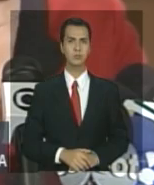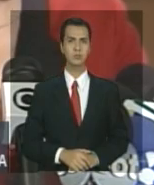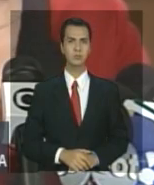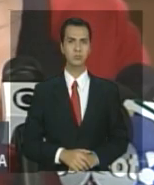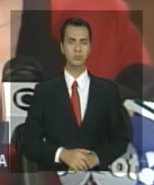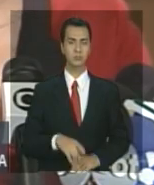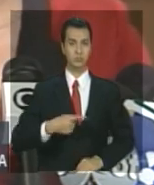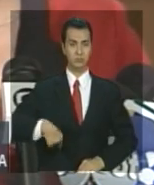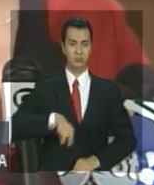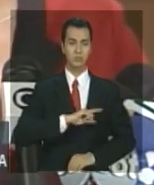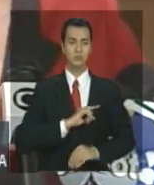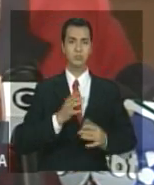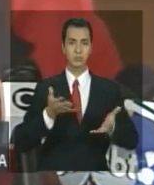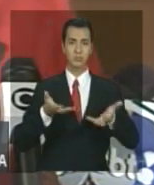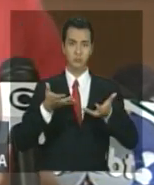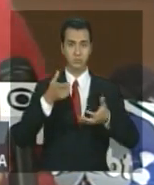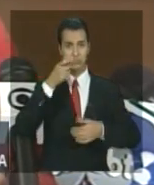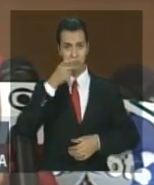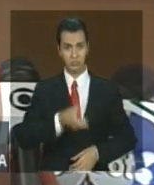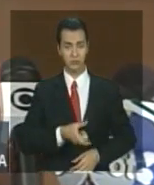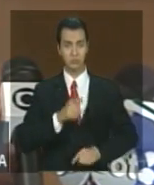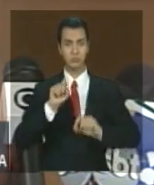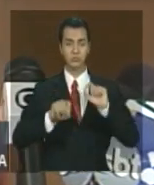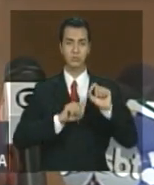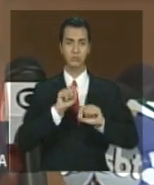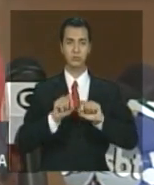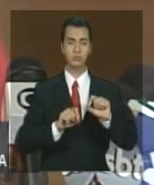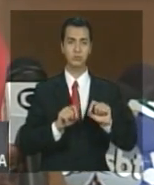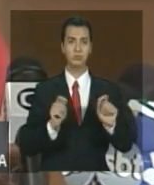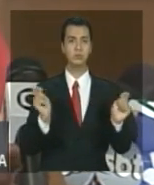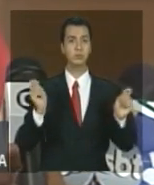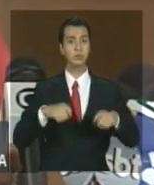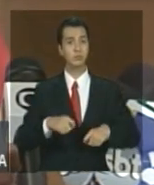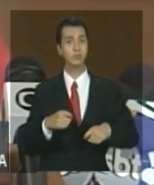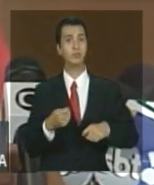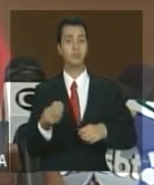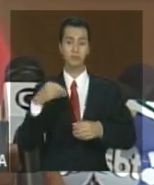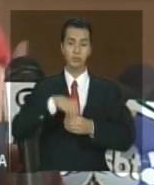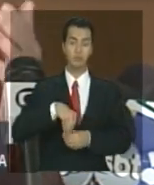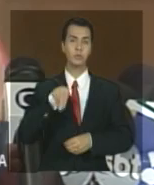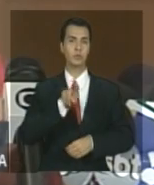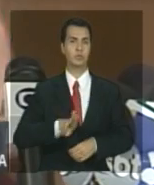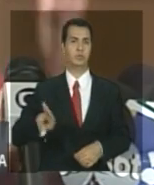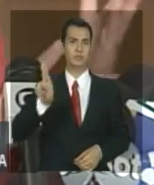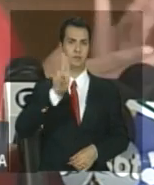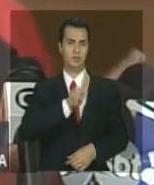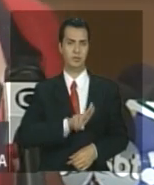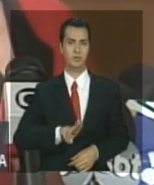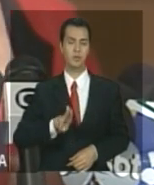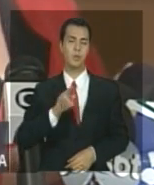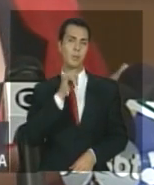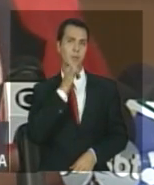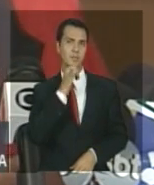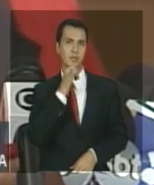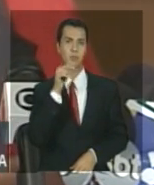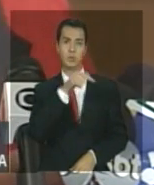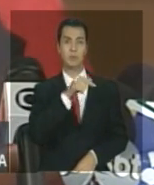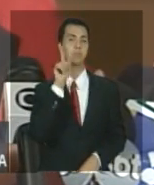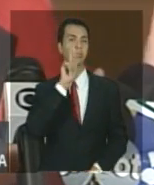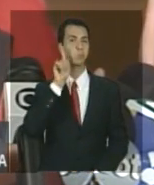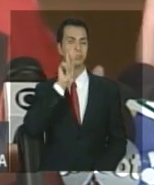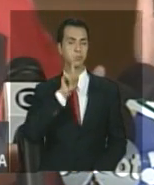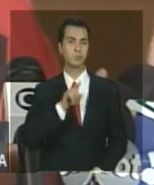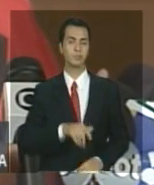isto se passe também por dentro das nossas instituições de pesquisa. No caso, por exemplo, dos Estados